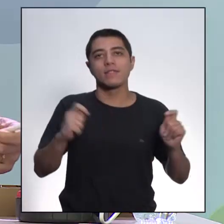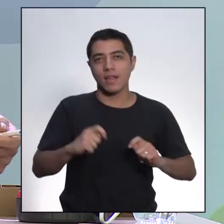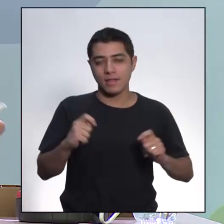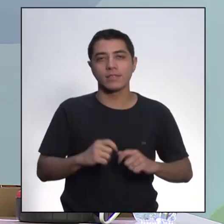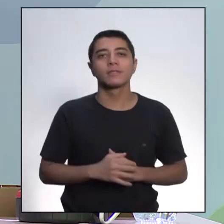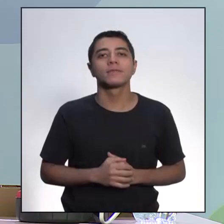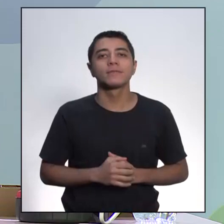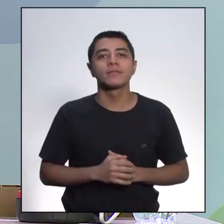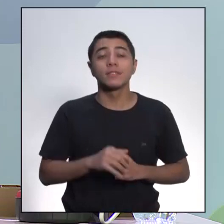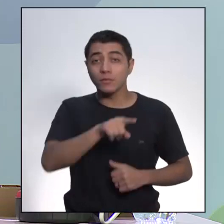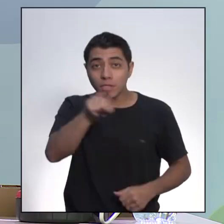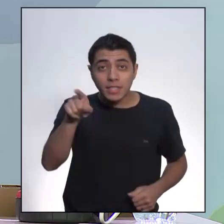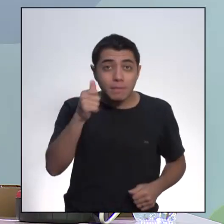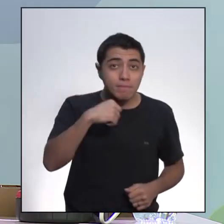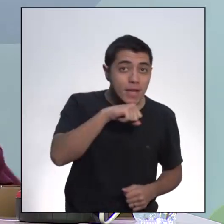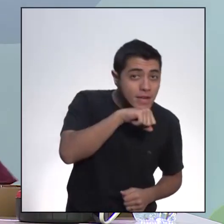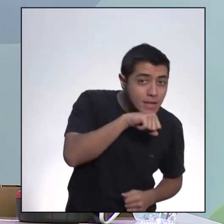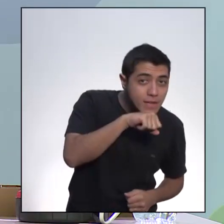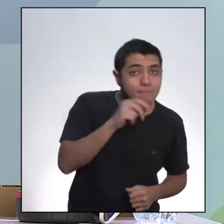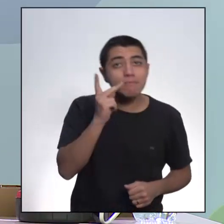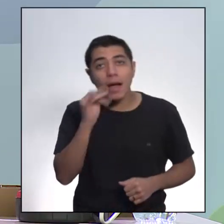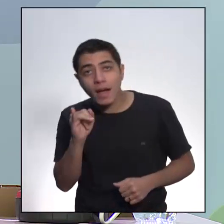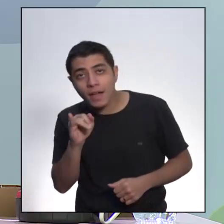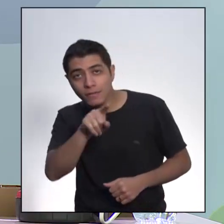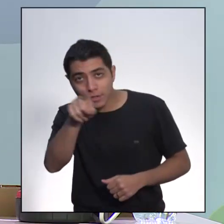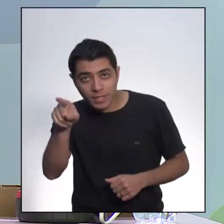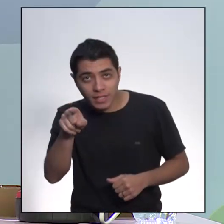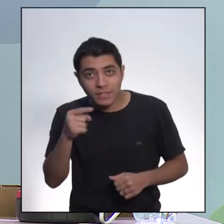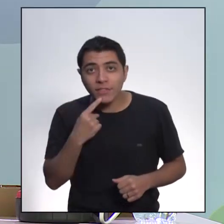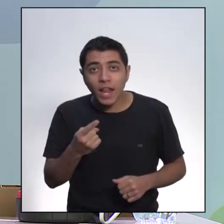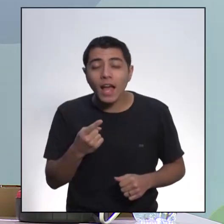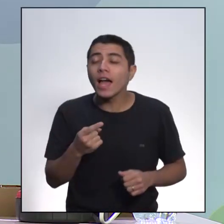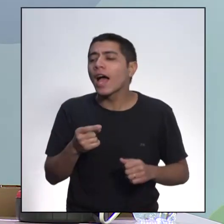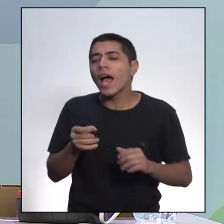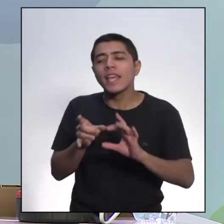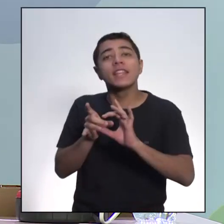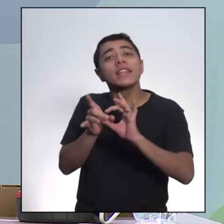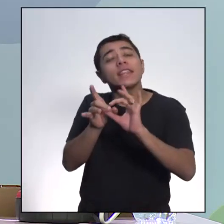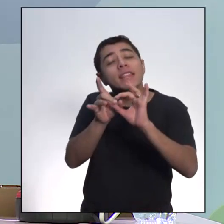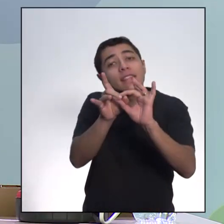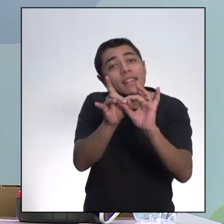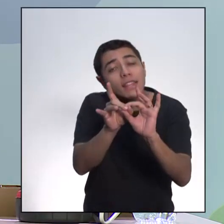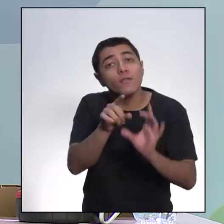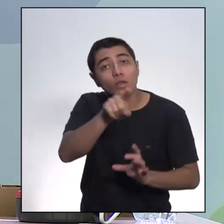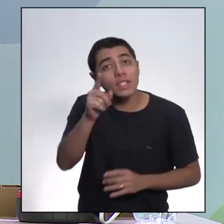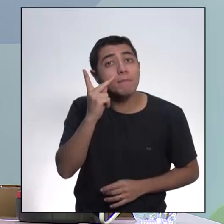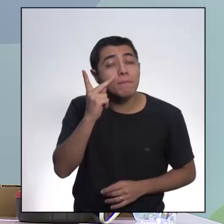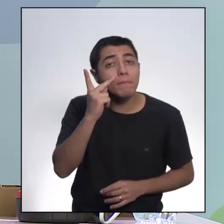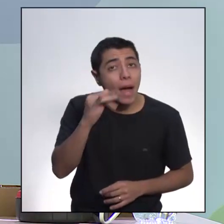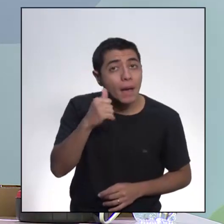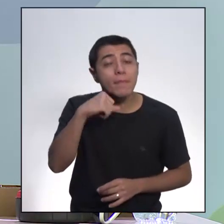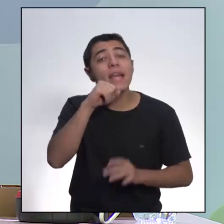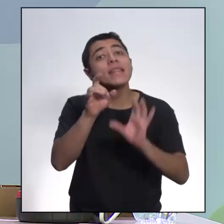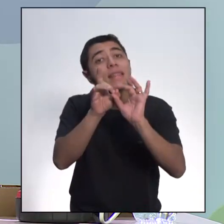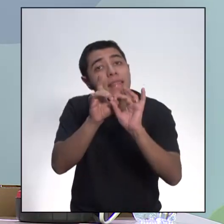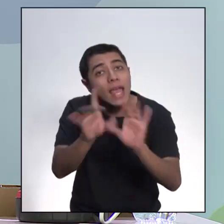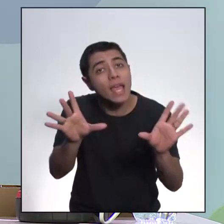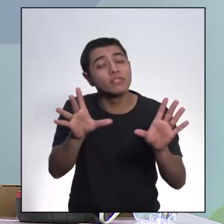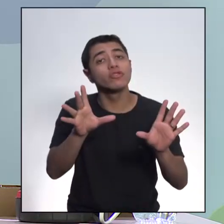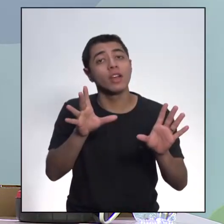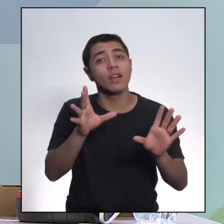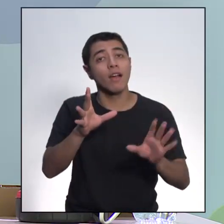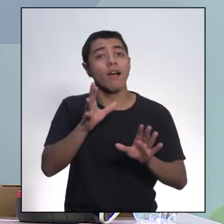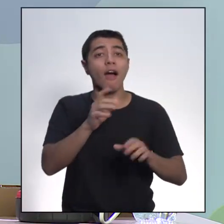especial, deixa que o aluno faça, né, esse rolinho aqui, assim ele vai ter uma forma de participar também